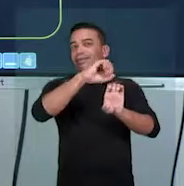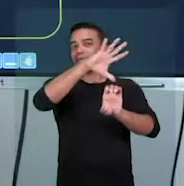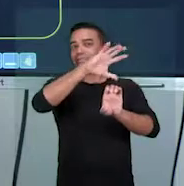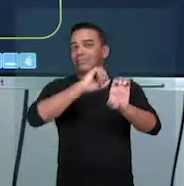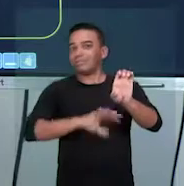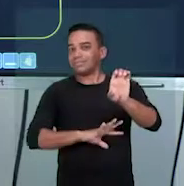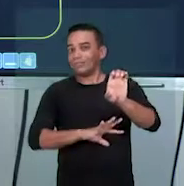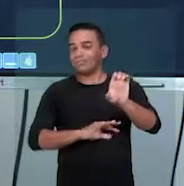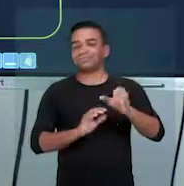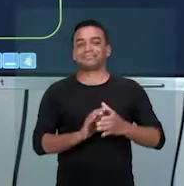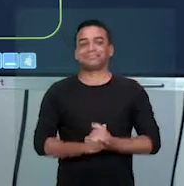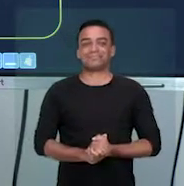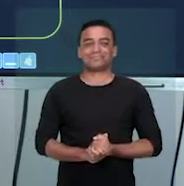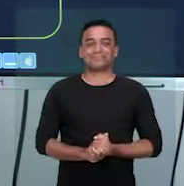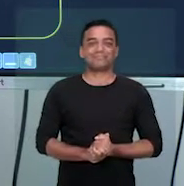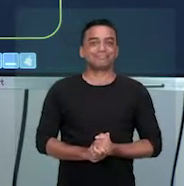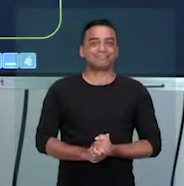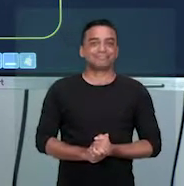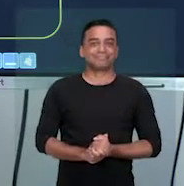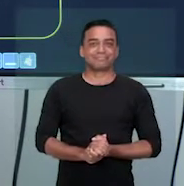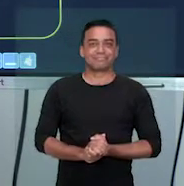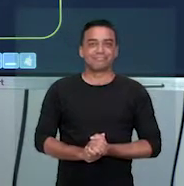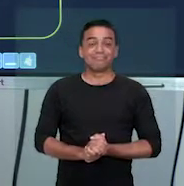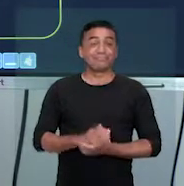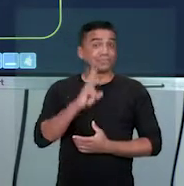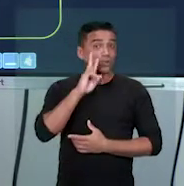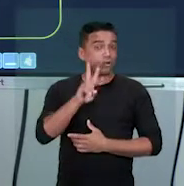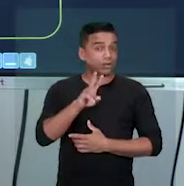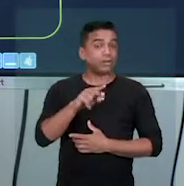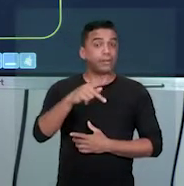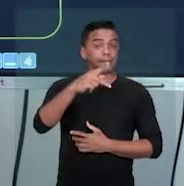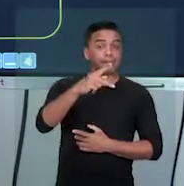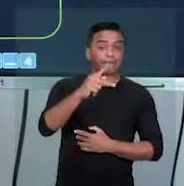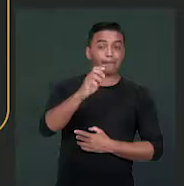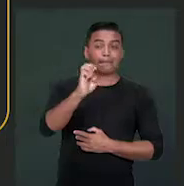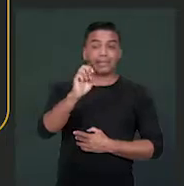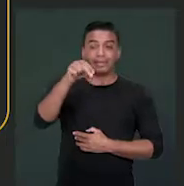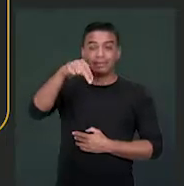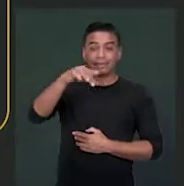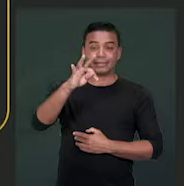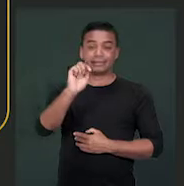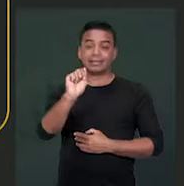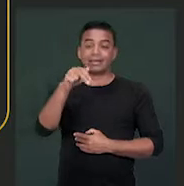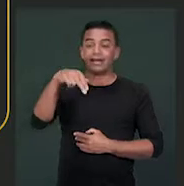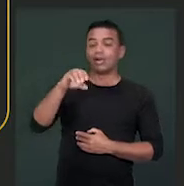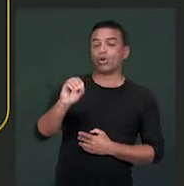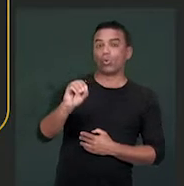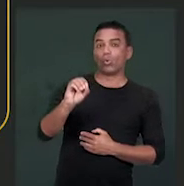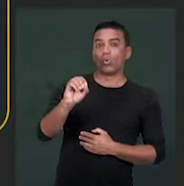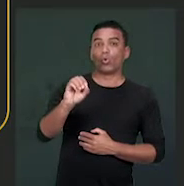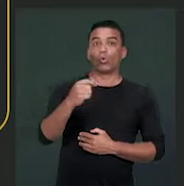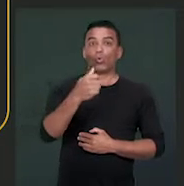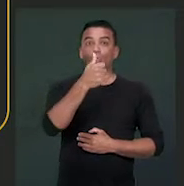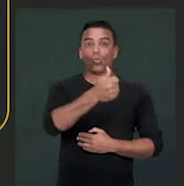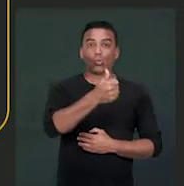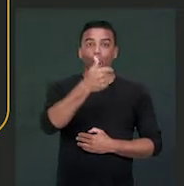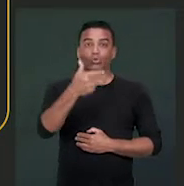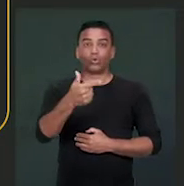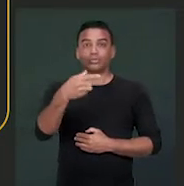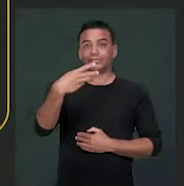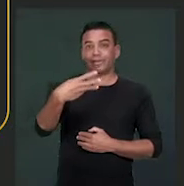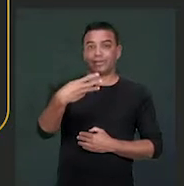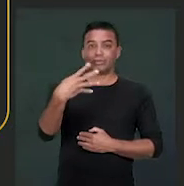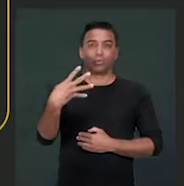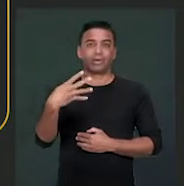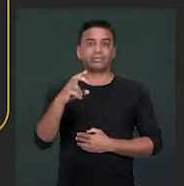ramificação, ok? Então, olha só, eu tenho pentano, então eu tenho 1, 2, 3,